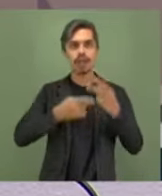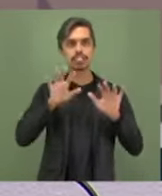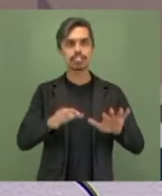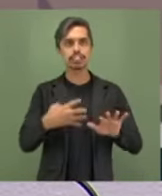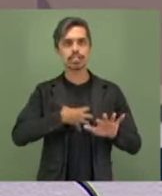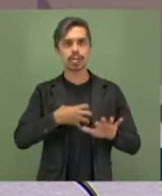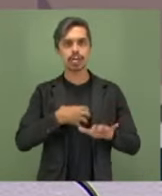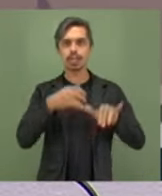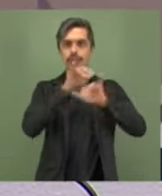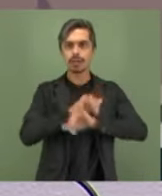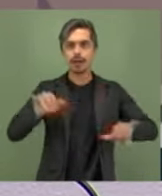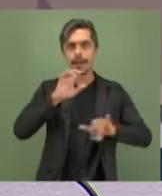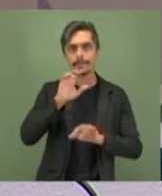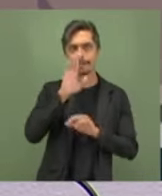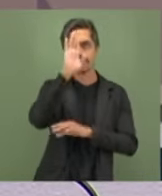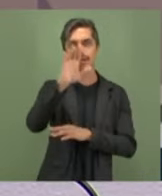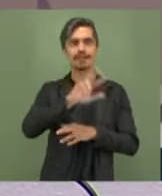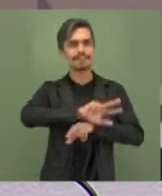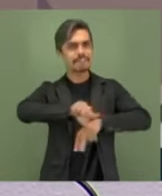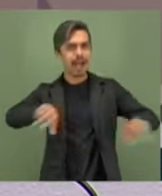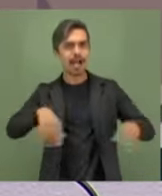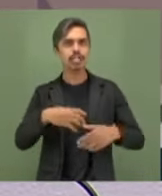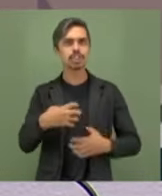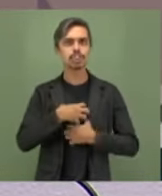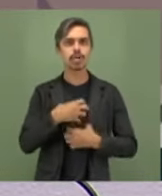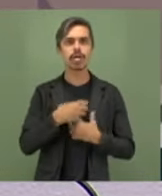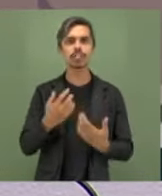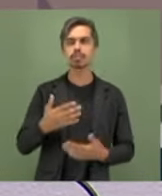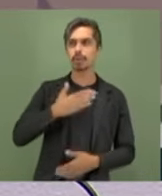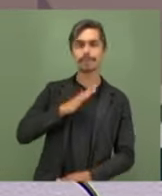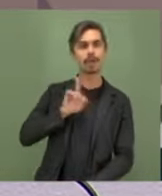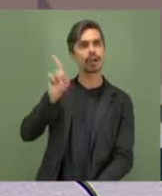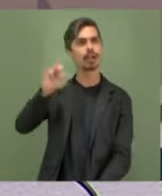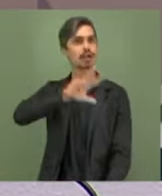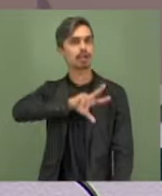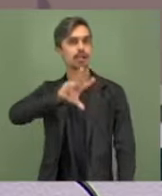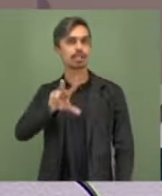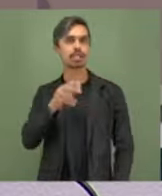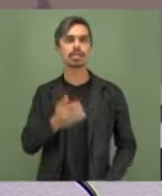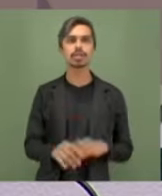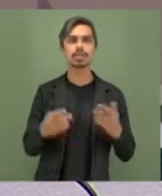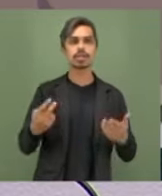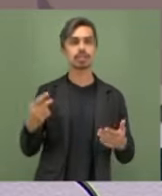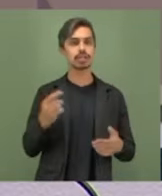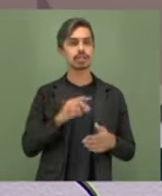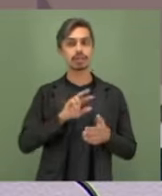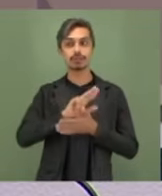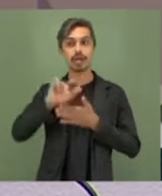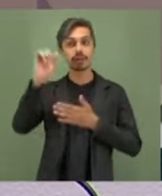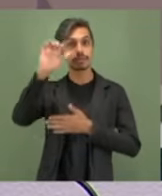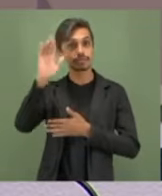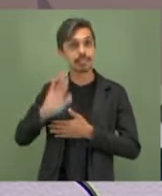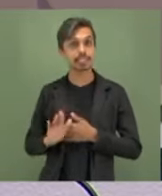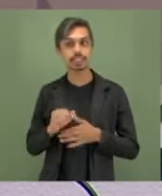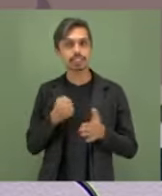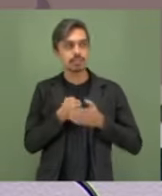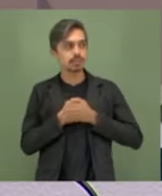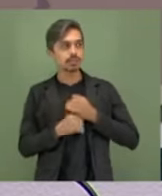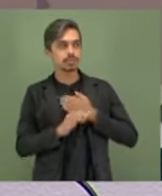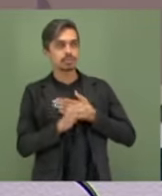ser tratados como criminosos, em Portugal, no meu país, estão lá imensos jornalistas brasileiros escondidos de forma clandestina,